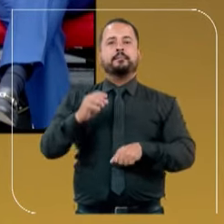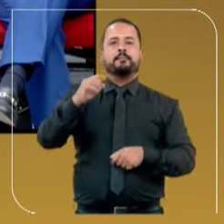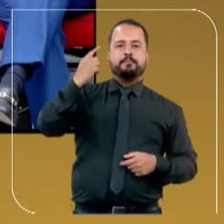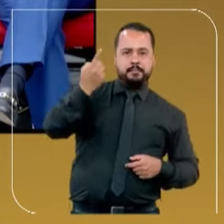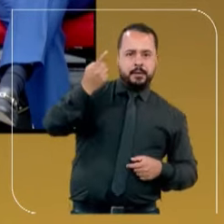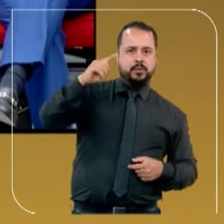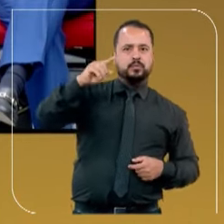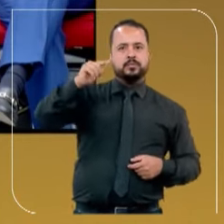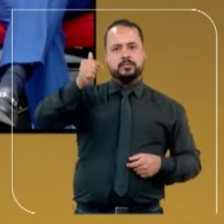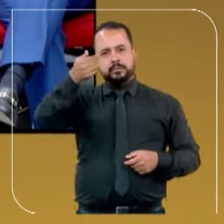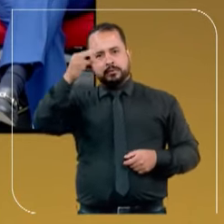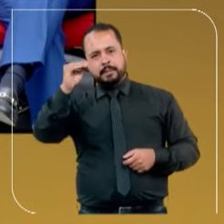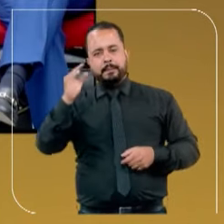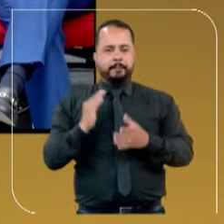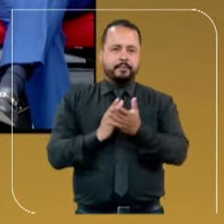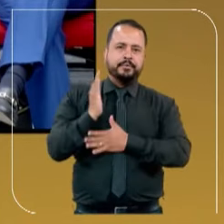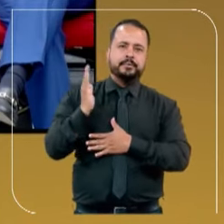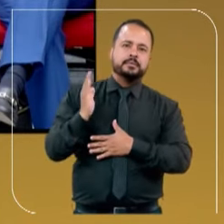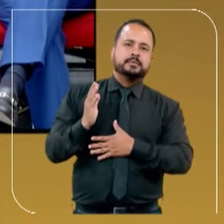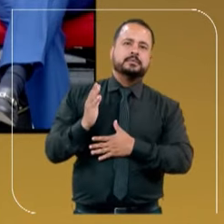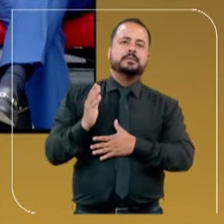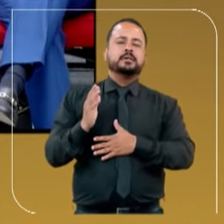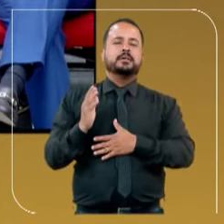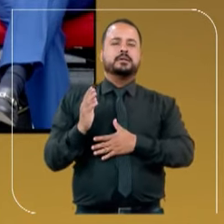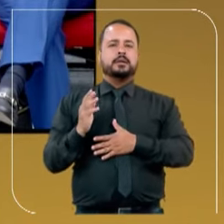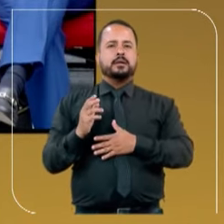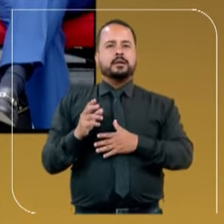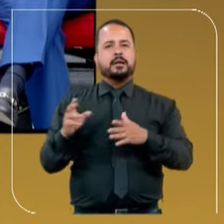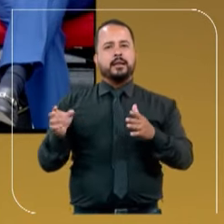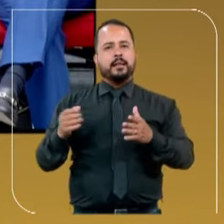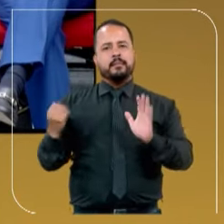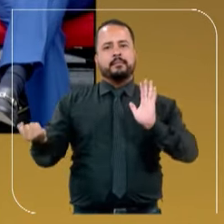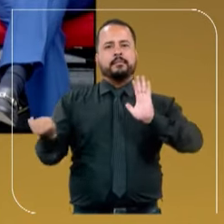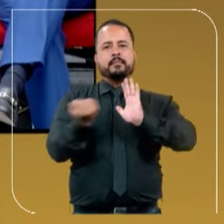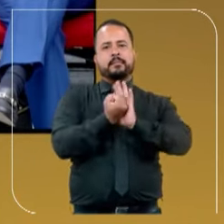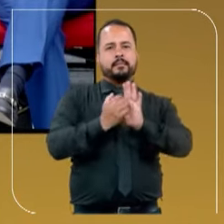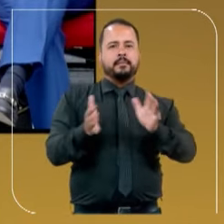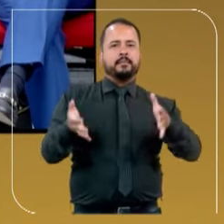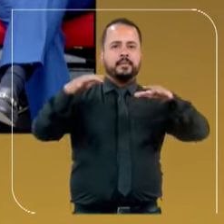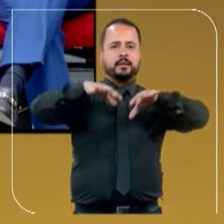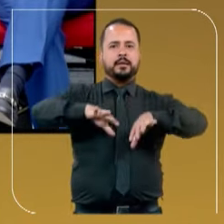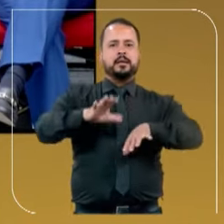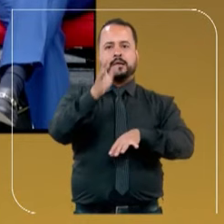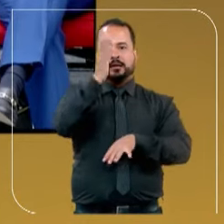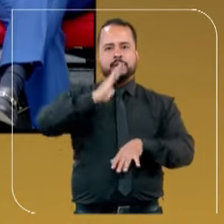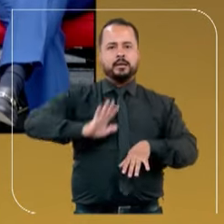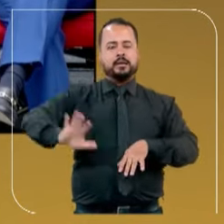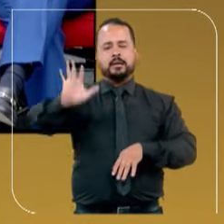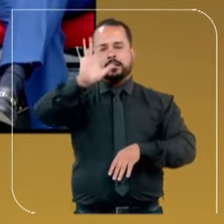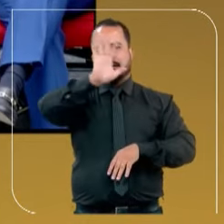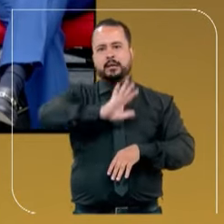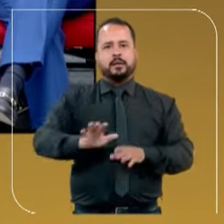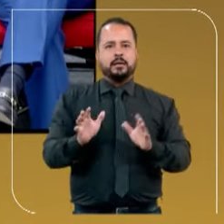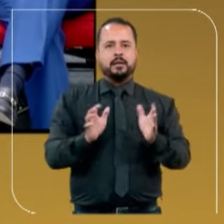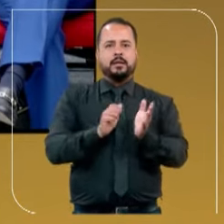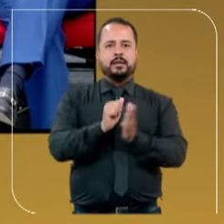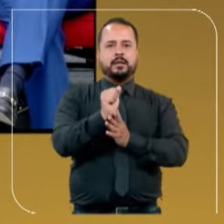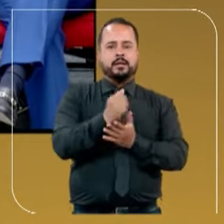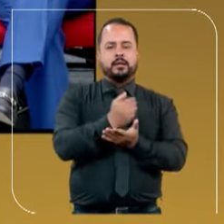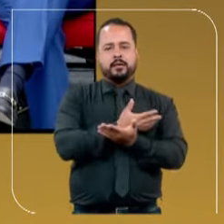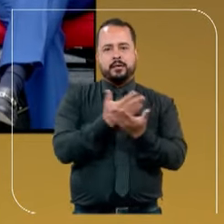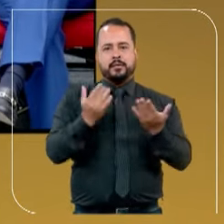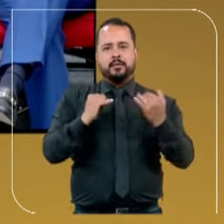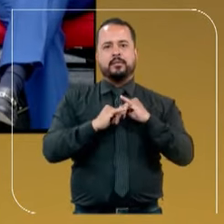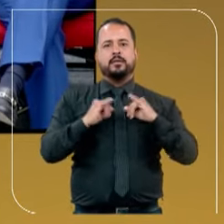1.979 aprovados, o que é, sem dúvida alguma, um marco na inclusão social deste país. Quero fazer um registro igualmente aqui